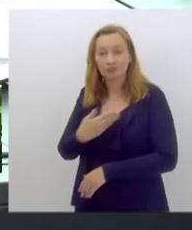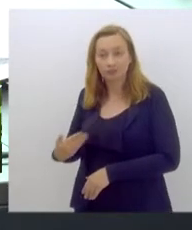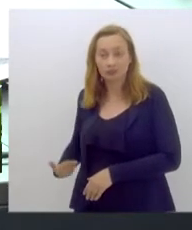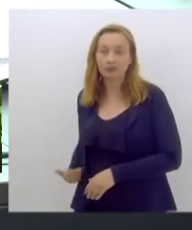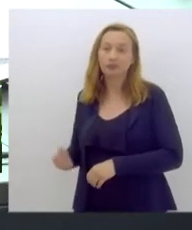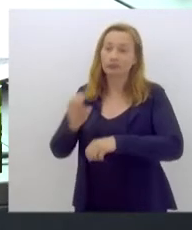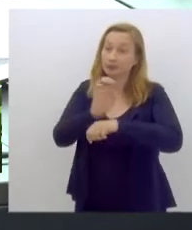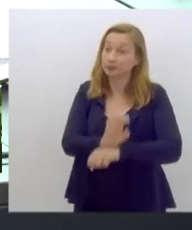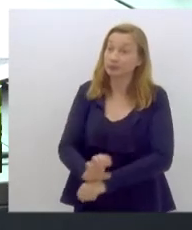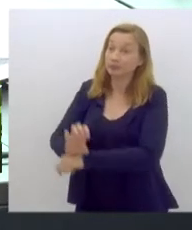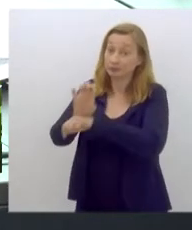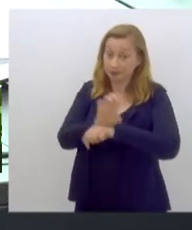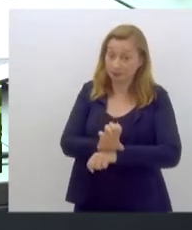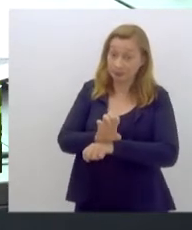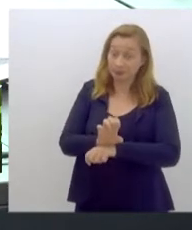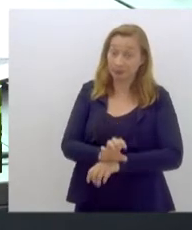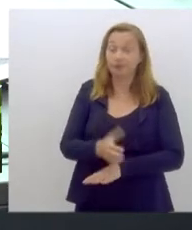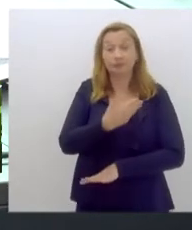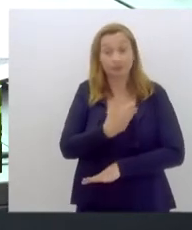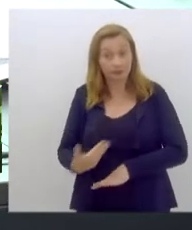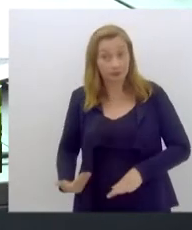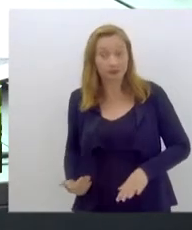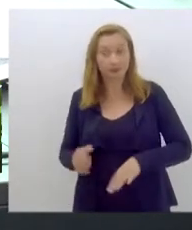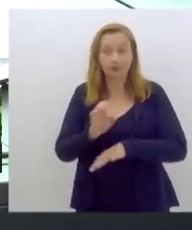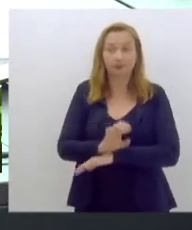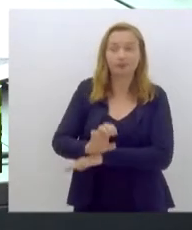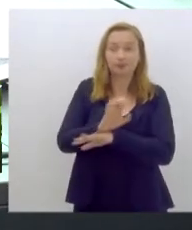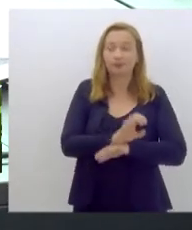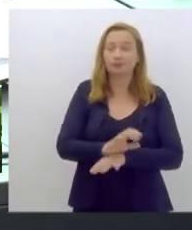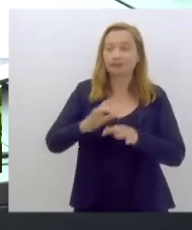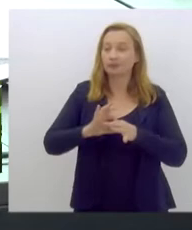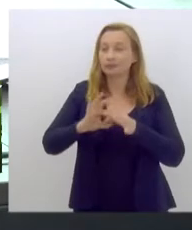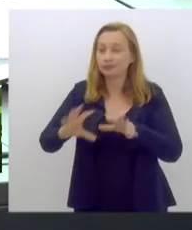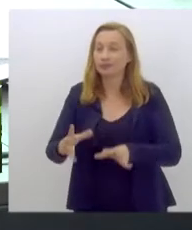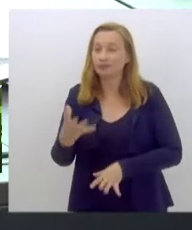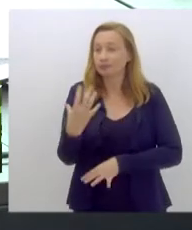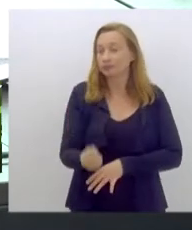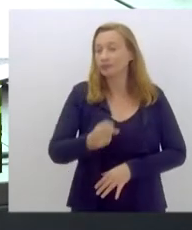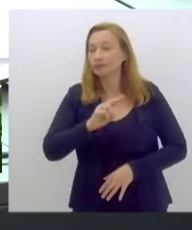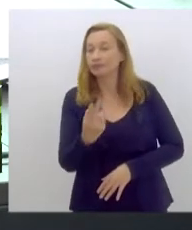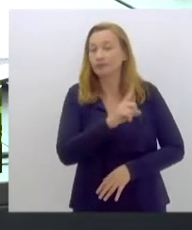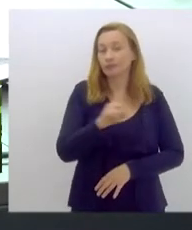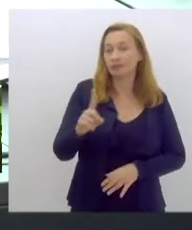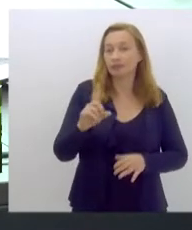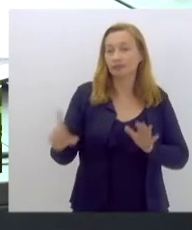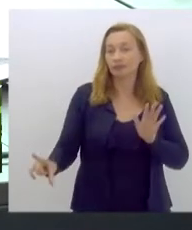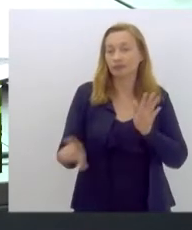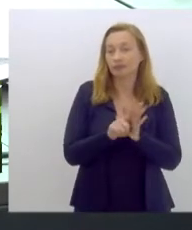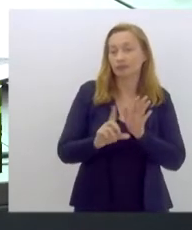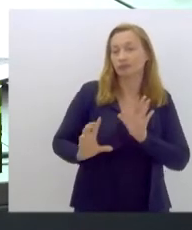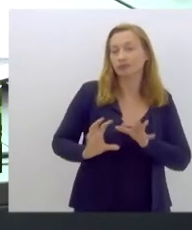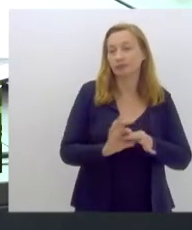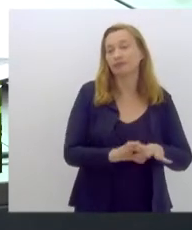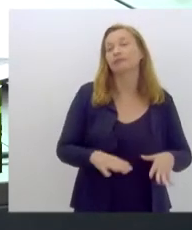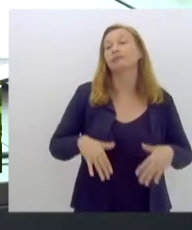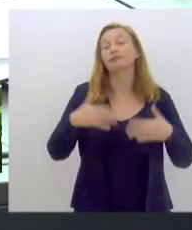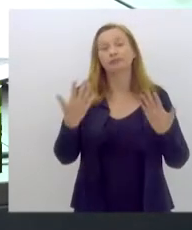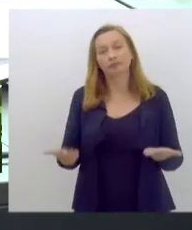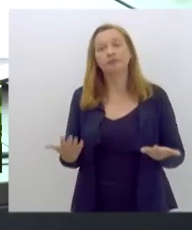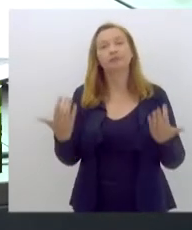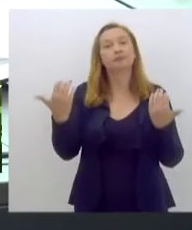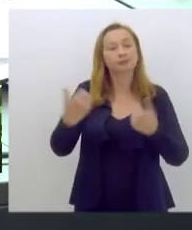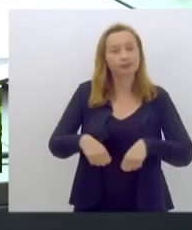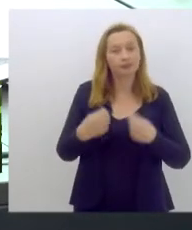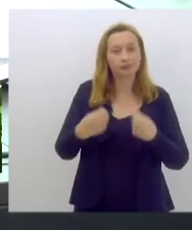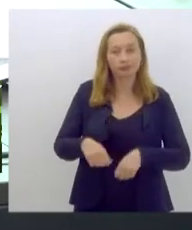estados. Os governadores dos estados tinham toda a autoridade de aderir ou não à lei complementar. Então, é